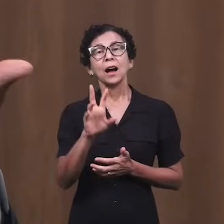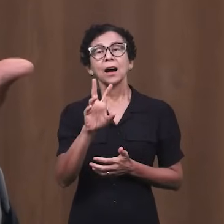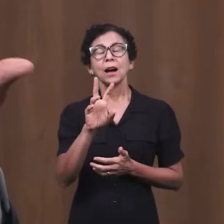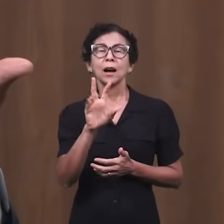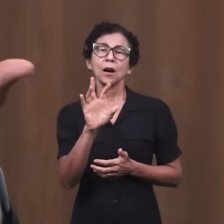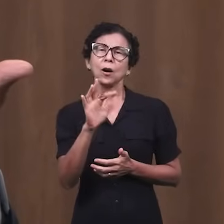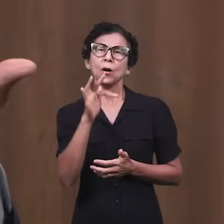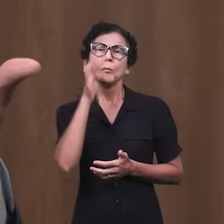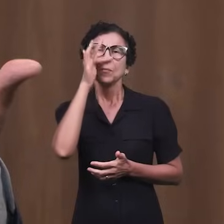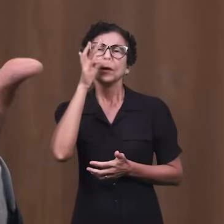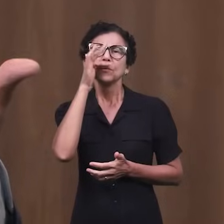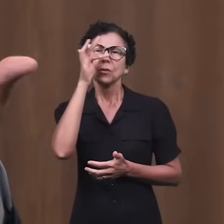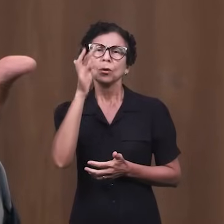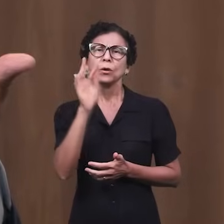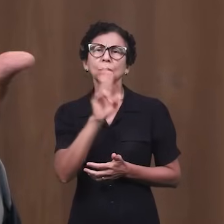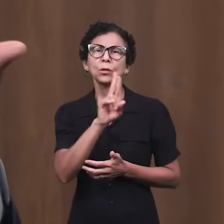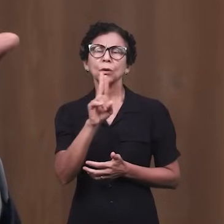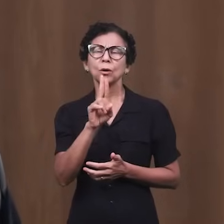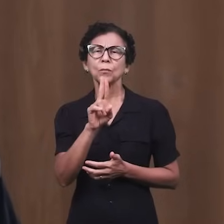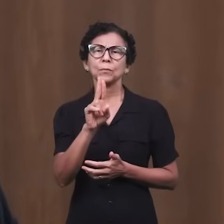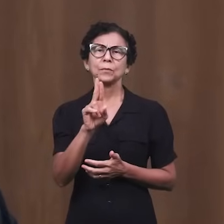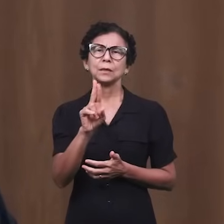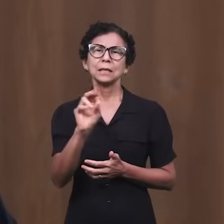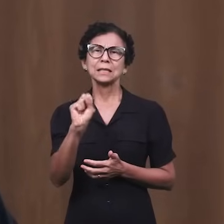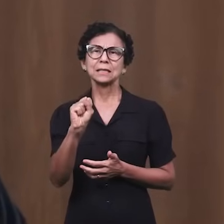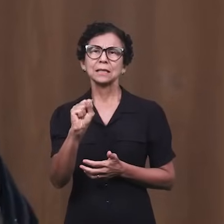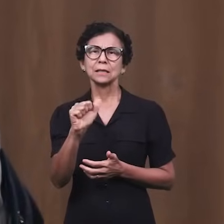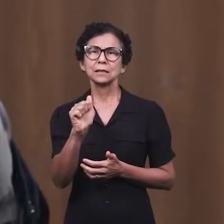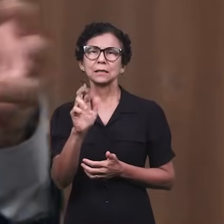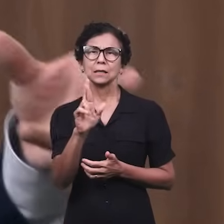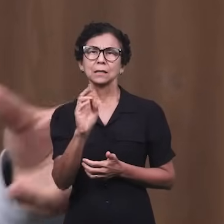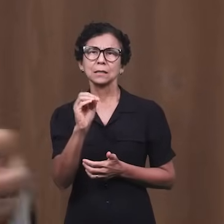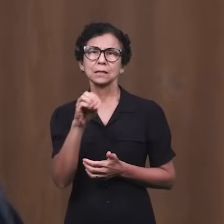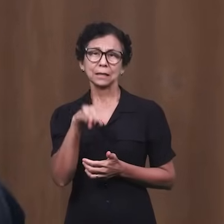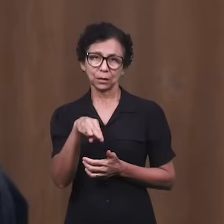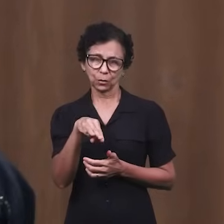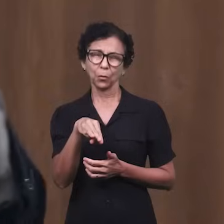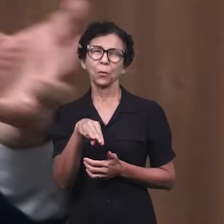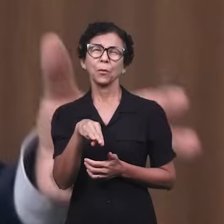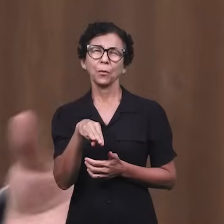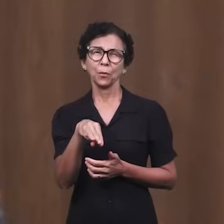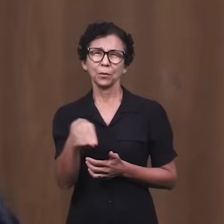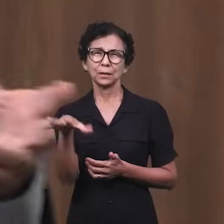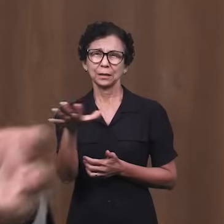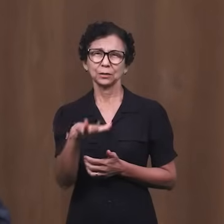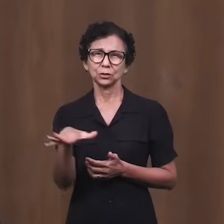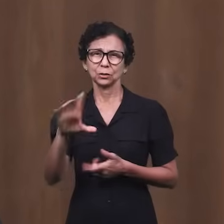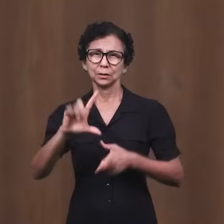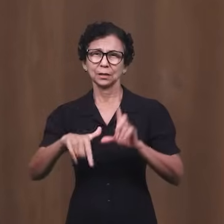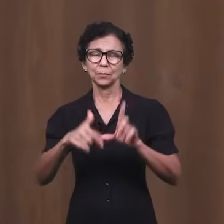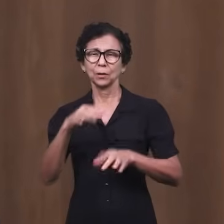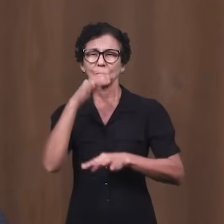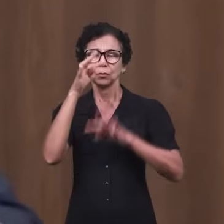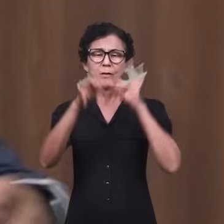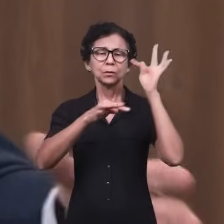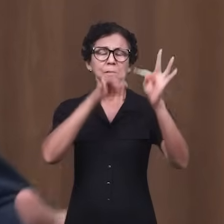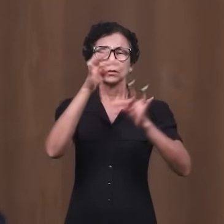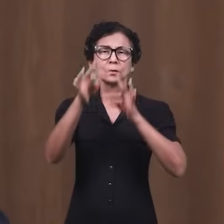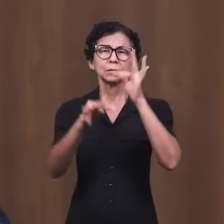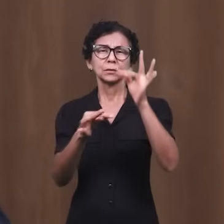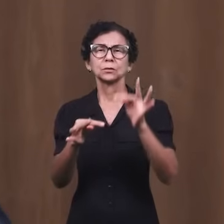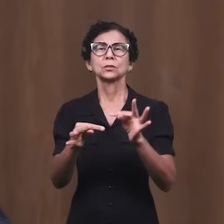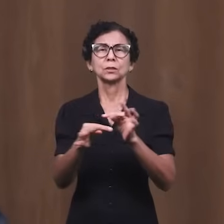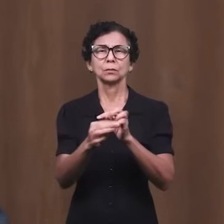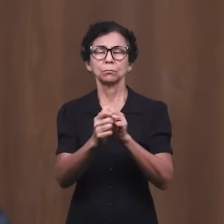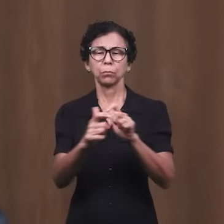região lá de Israel eh onde aquela Rosa tinha muito daquelas rosas ali na na na região